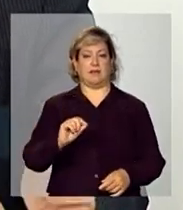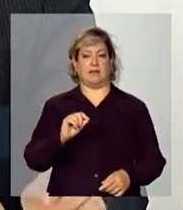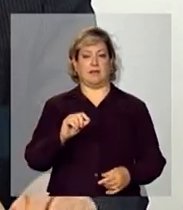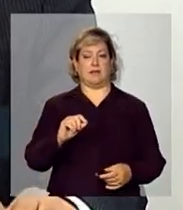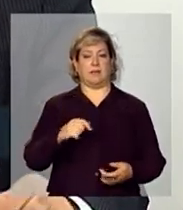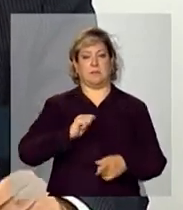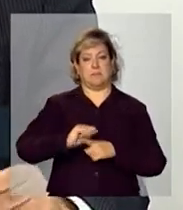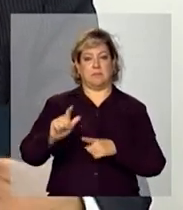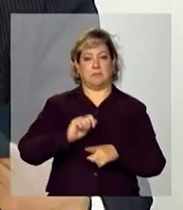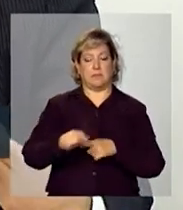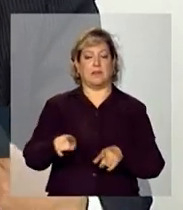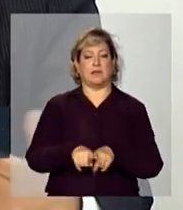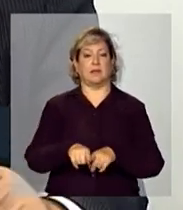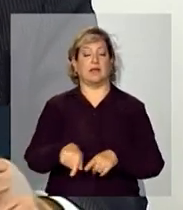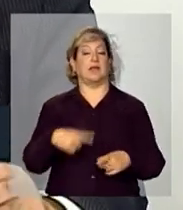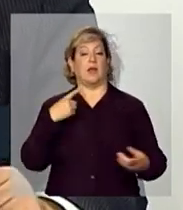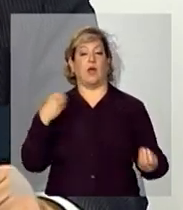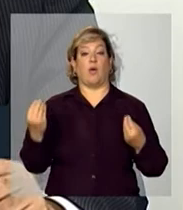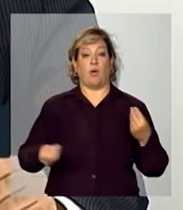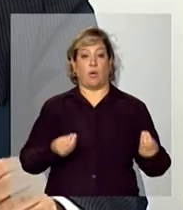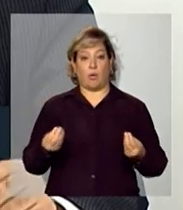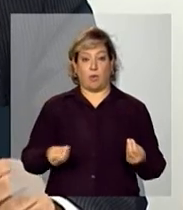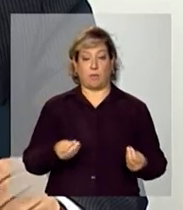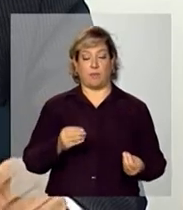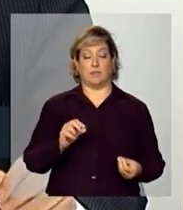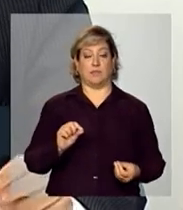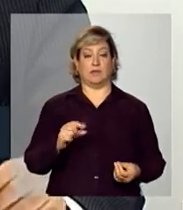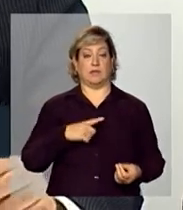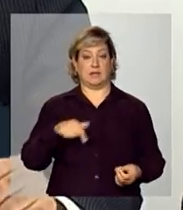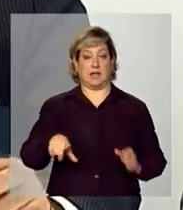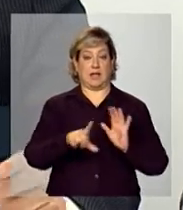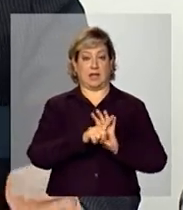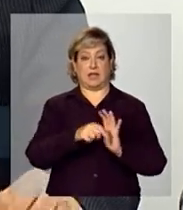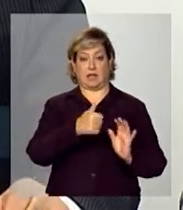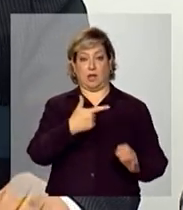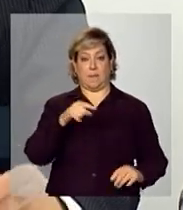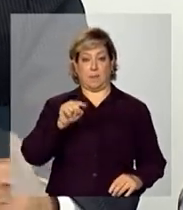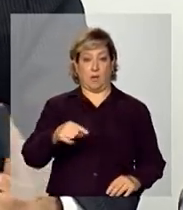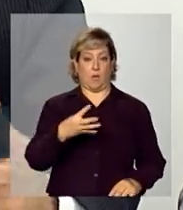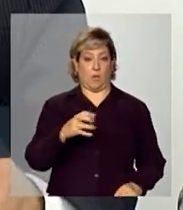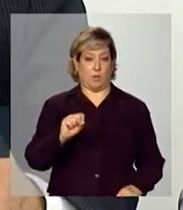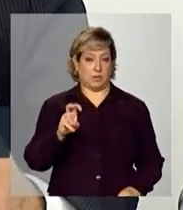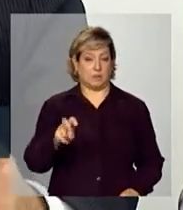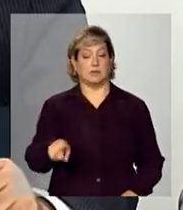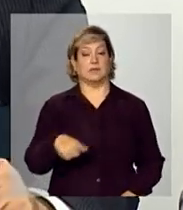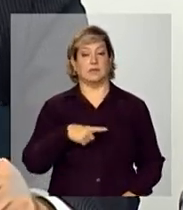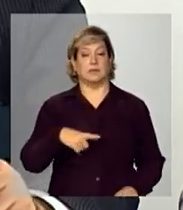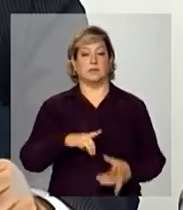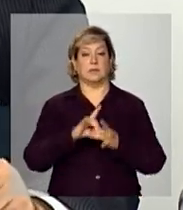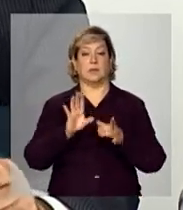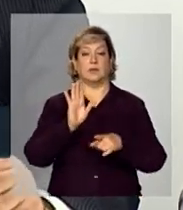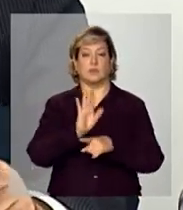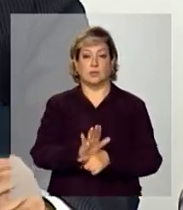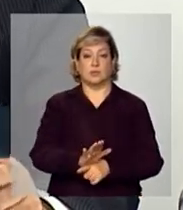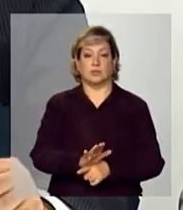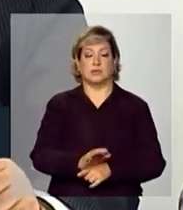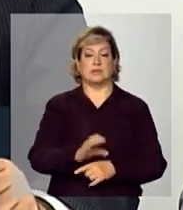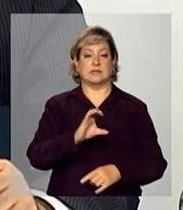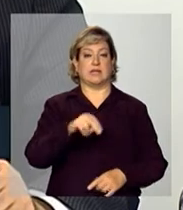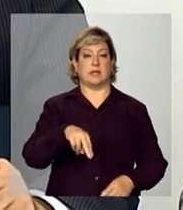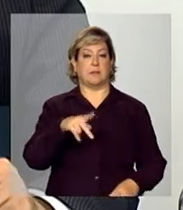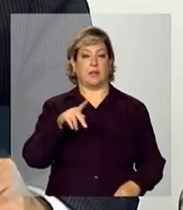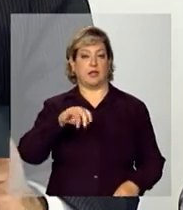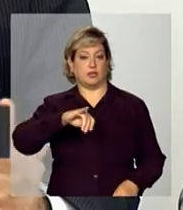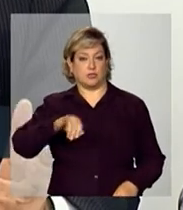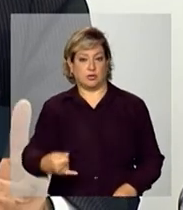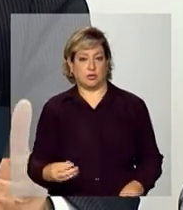separados hoje nós temos até por conta da legislação a lei 12.485 que bonificação de cnpjs